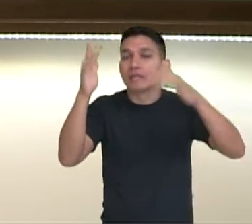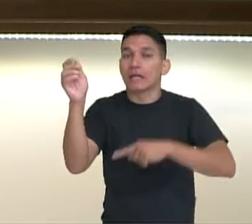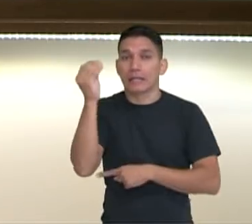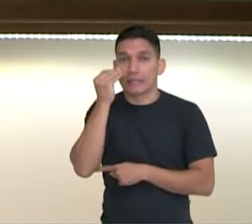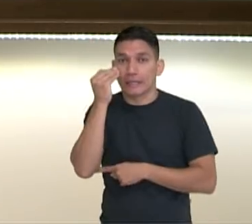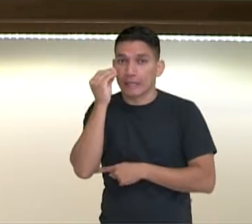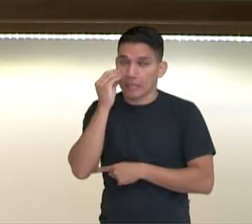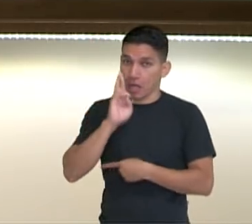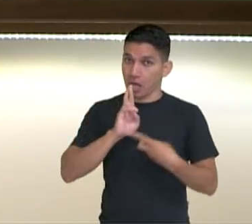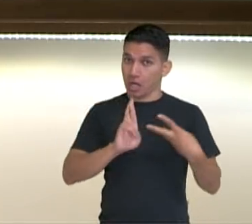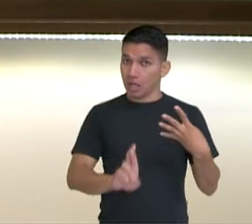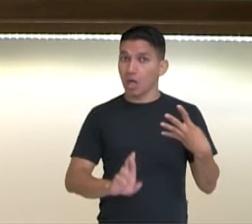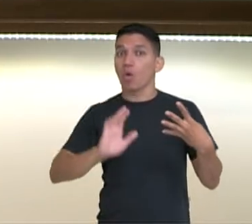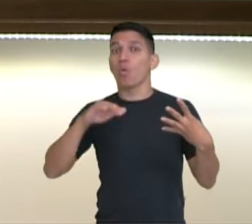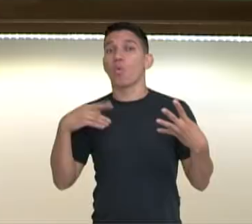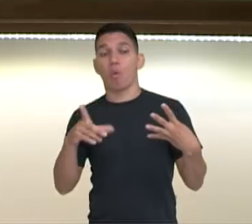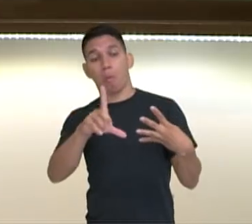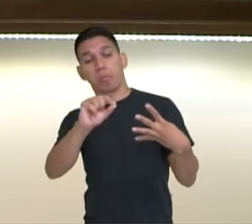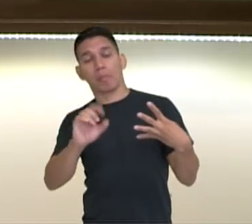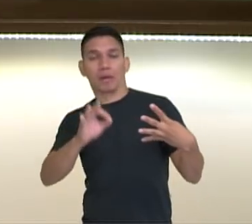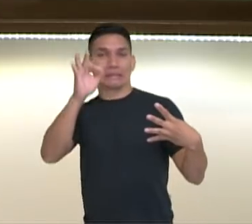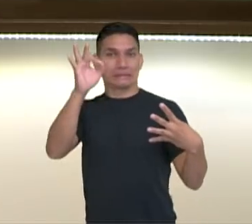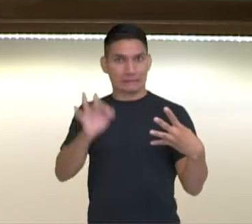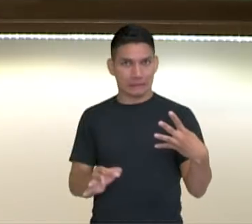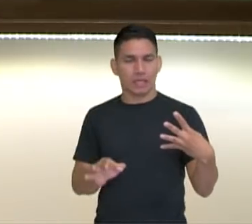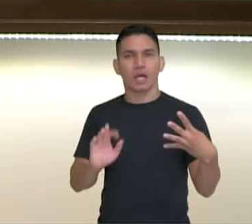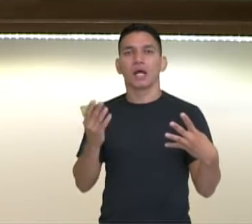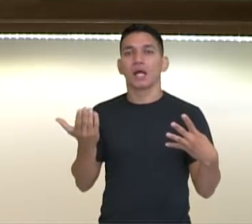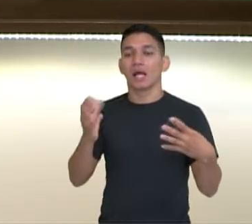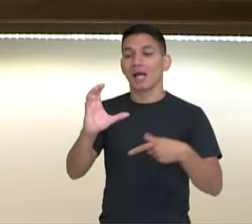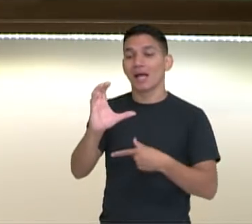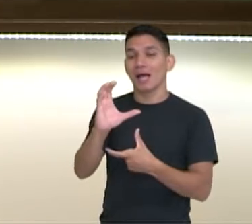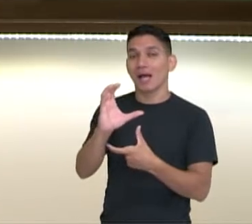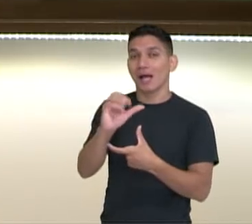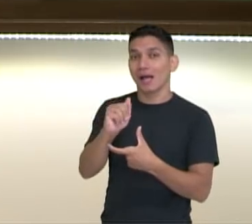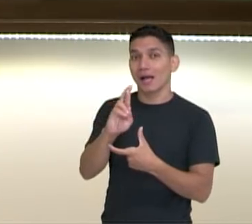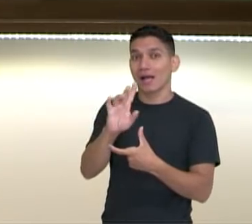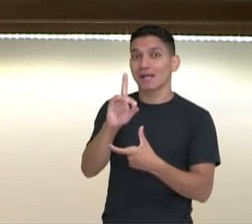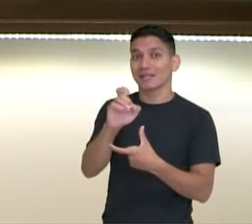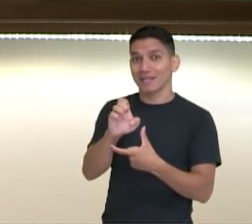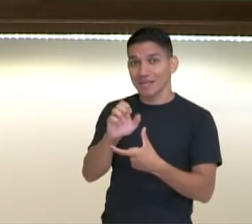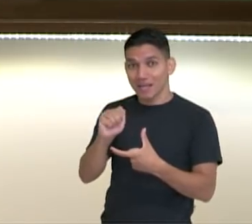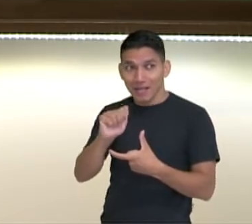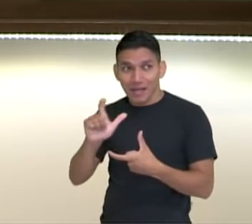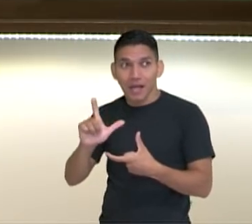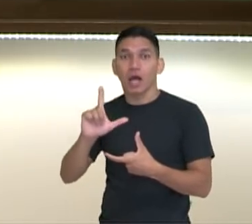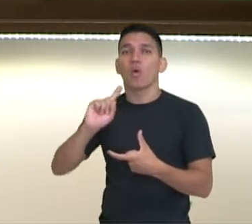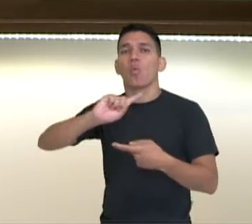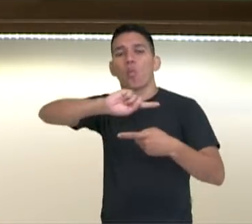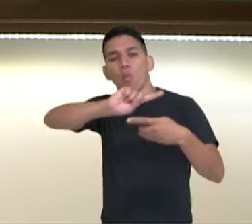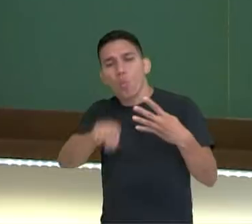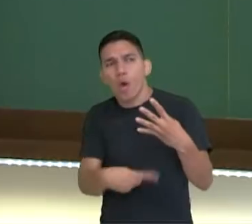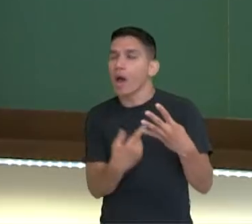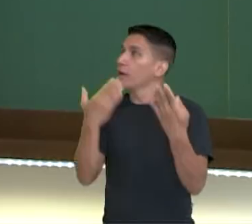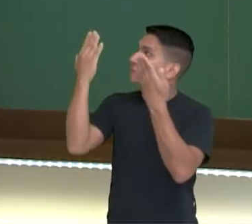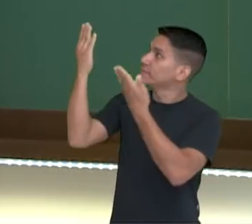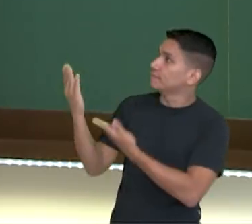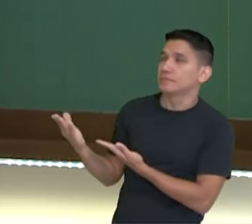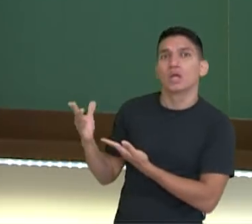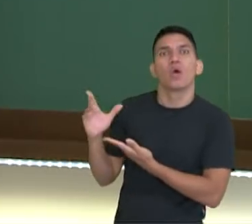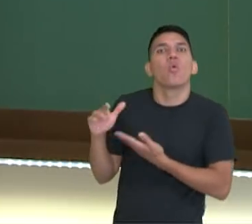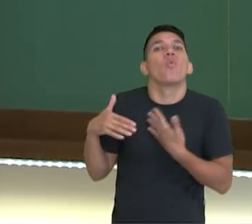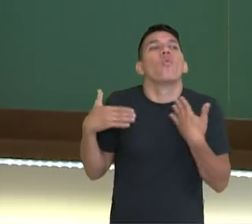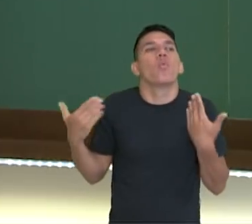respondessem. A alternativa correta, os pontos cardeais são, das 4 que nós temos aqui,